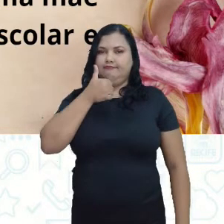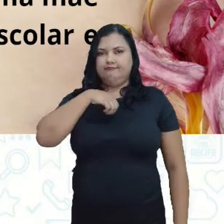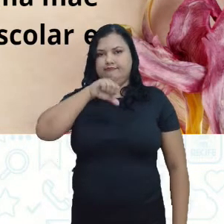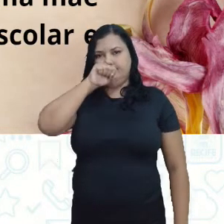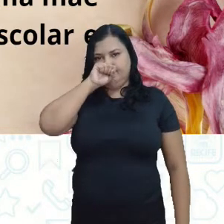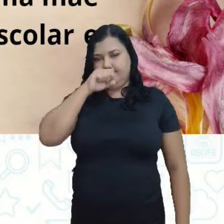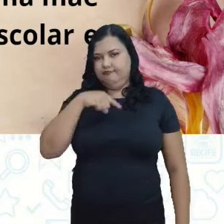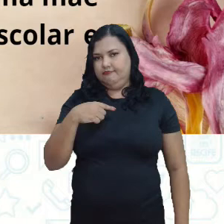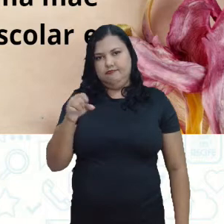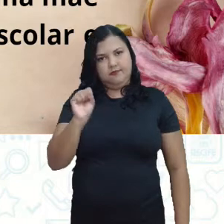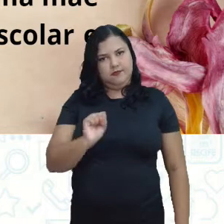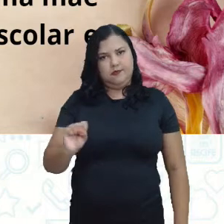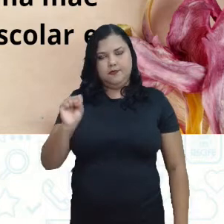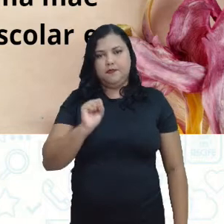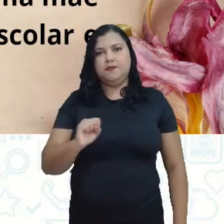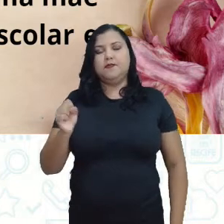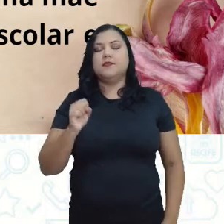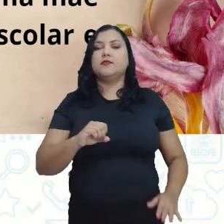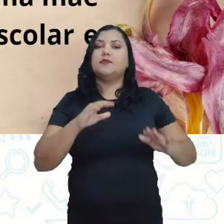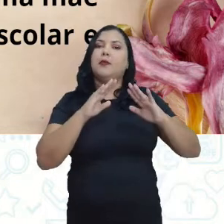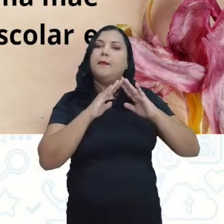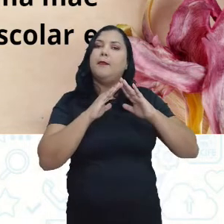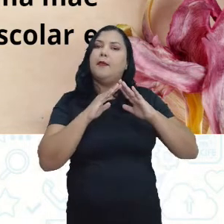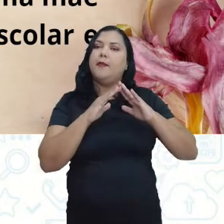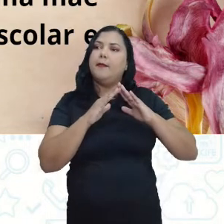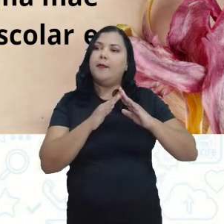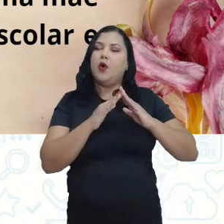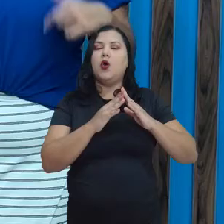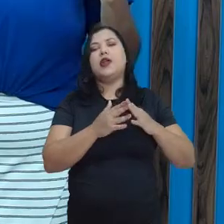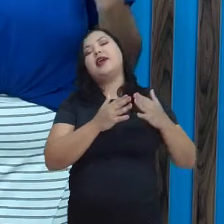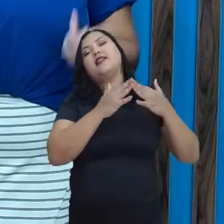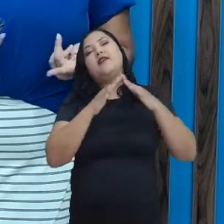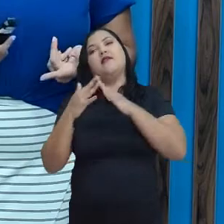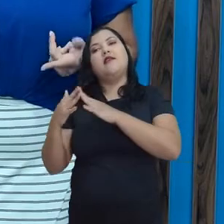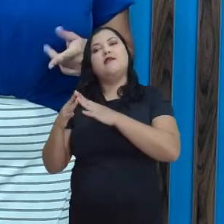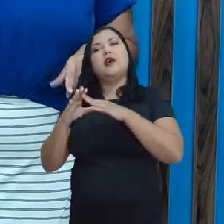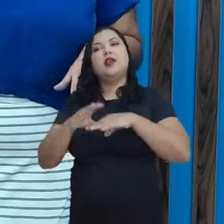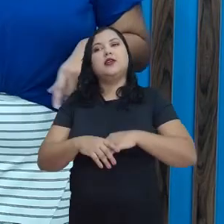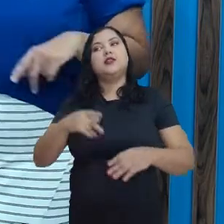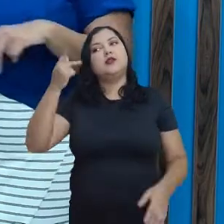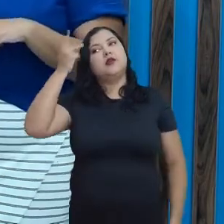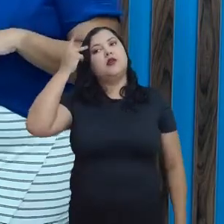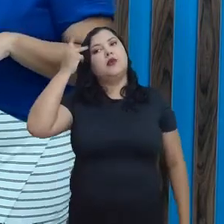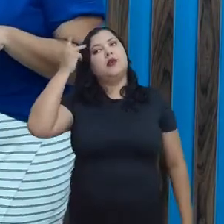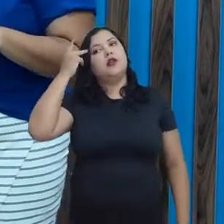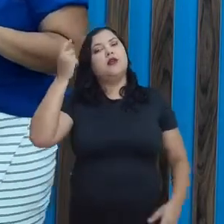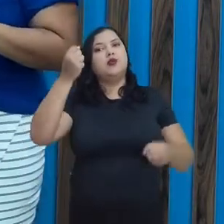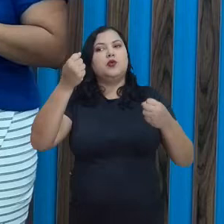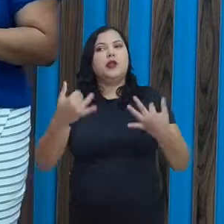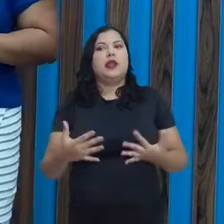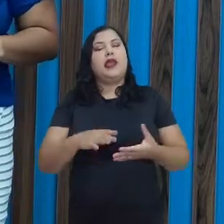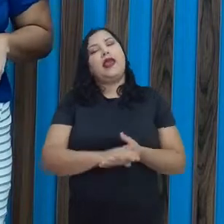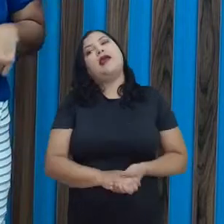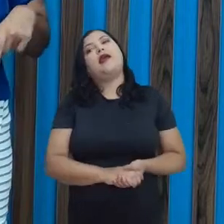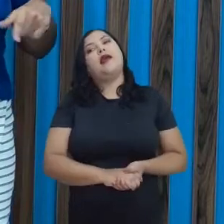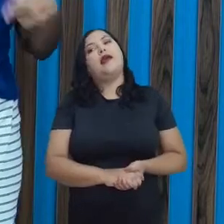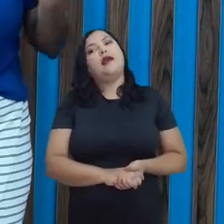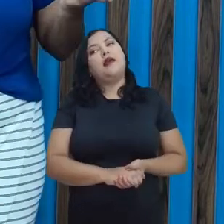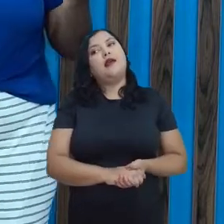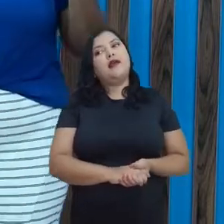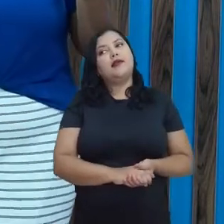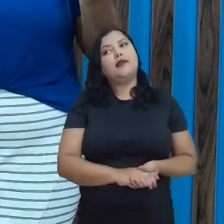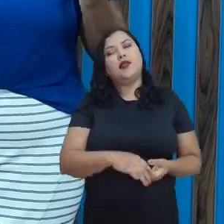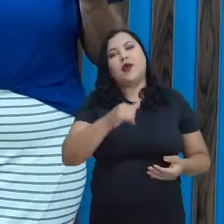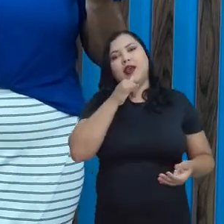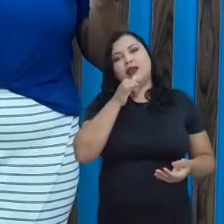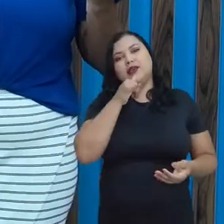moradora de uma favela de São Paulo. Eu só queria fazer uma correção da minha fala. Eu coloquei mãe solteira, mas solteira